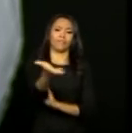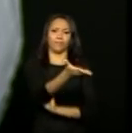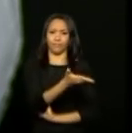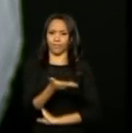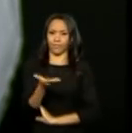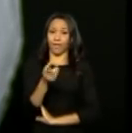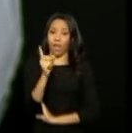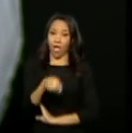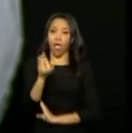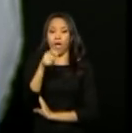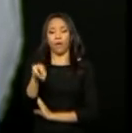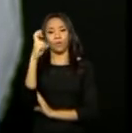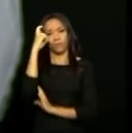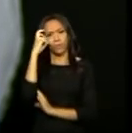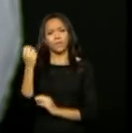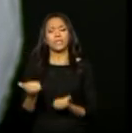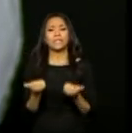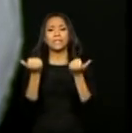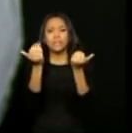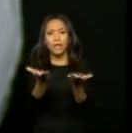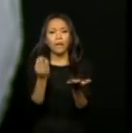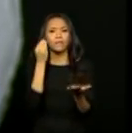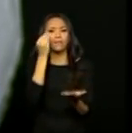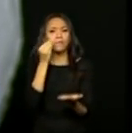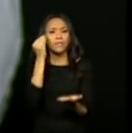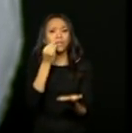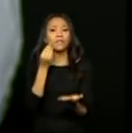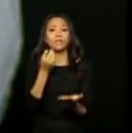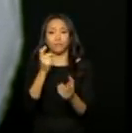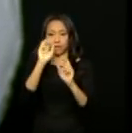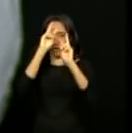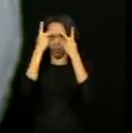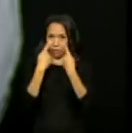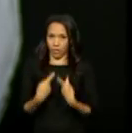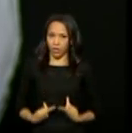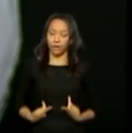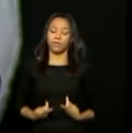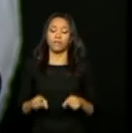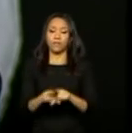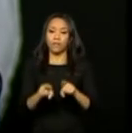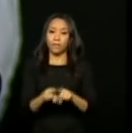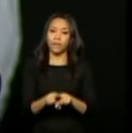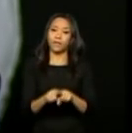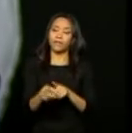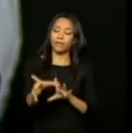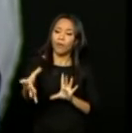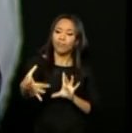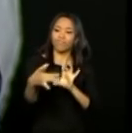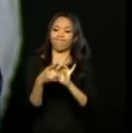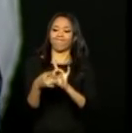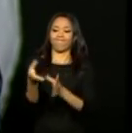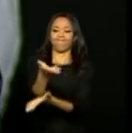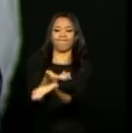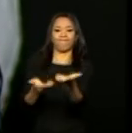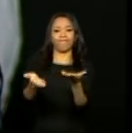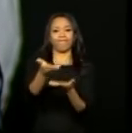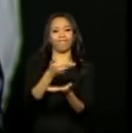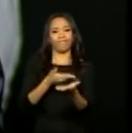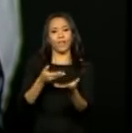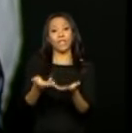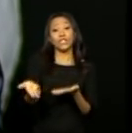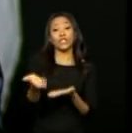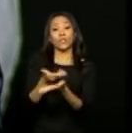quem qualifica e dá sentido à experiência humana, ao estabelecer os laços da vida social. Somente a